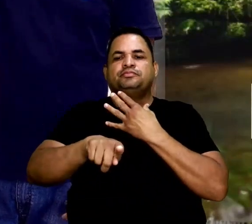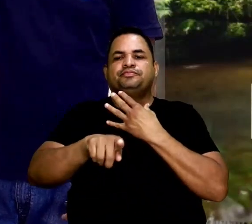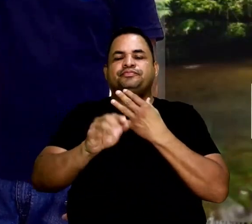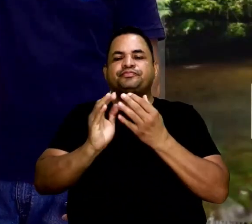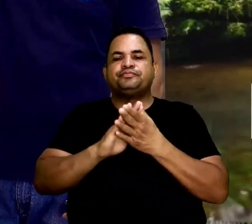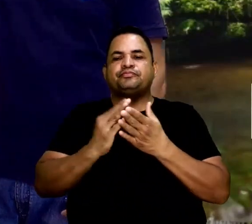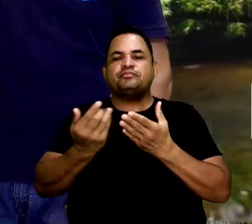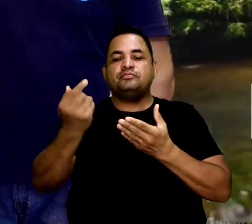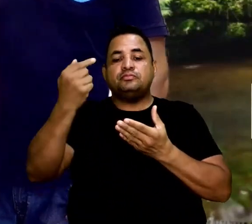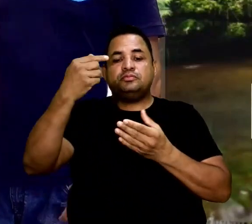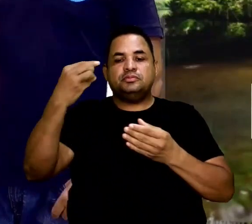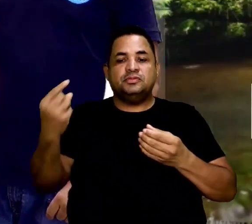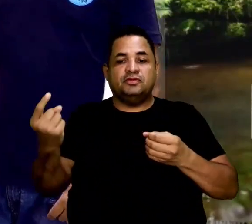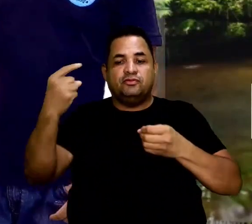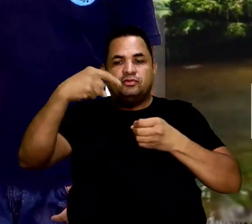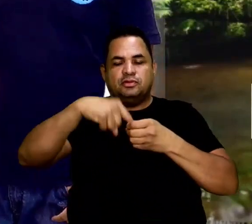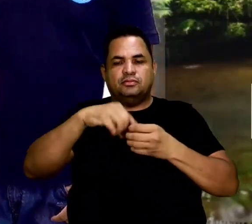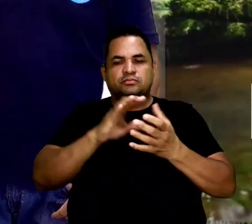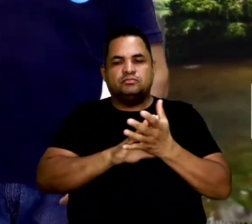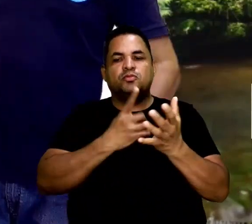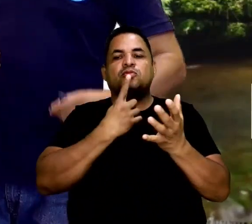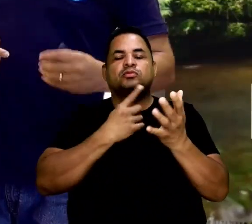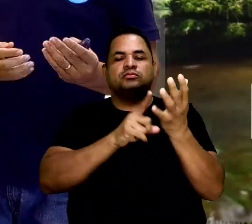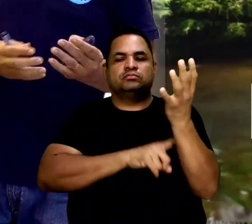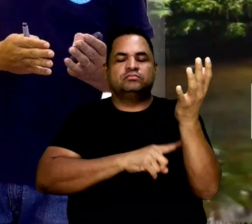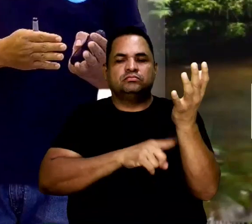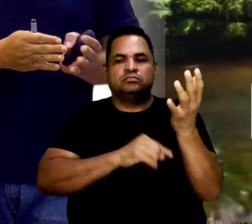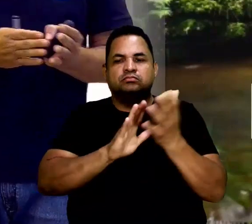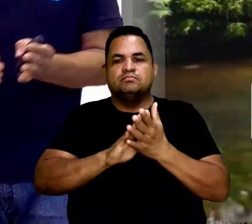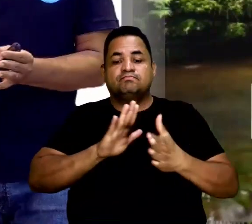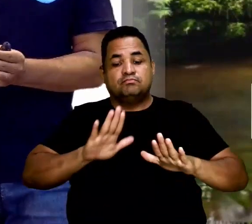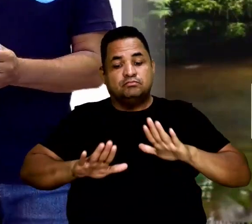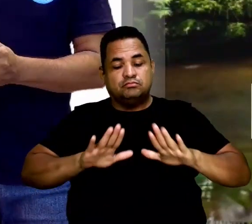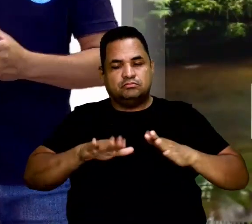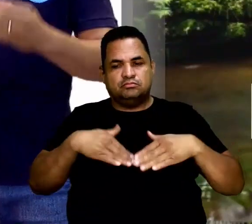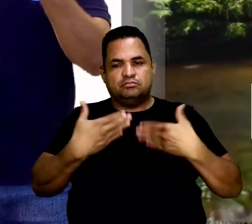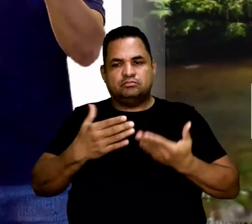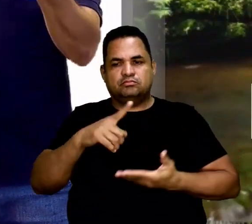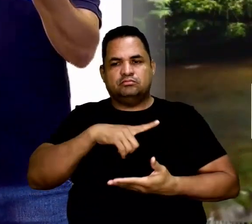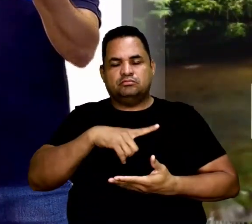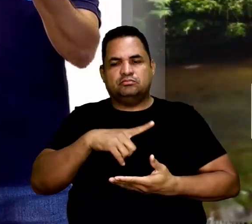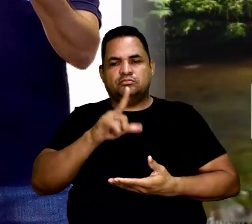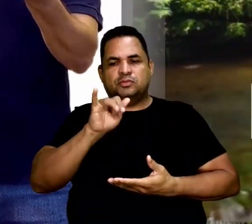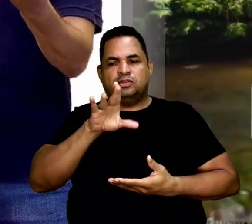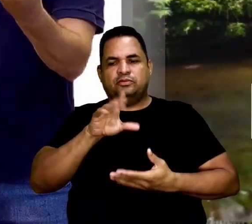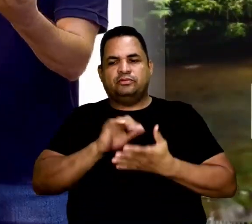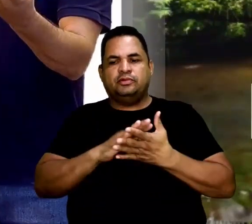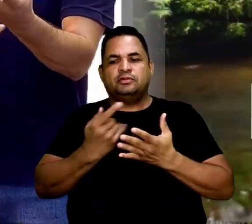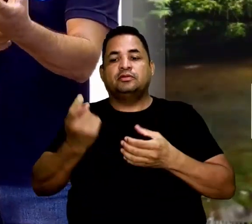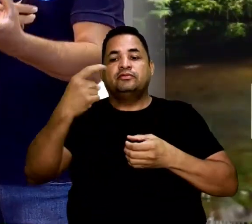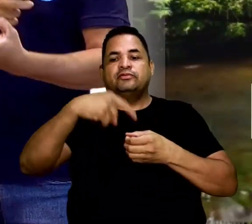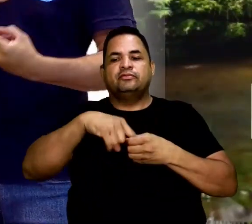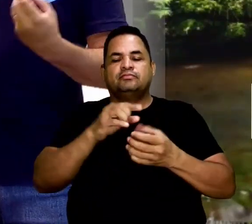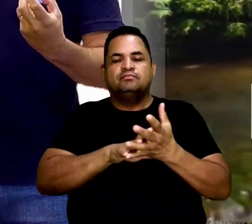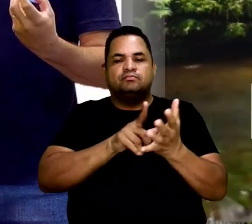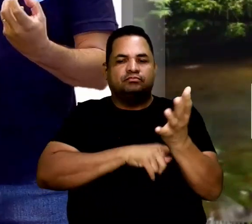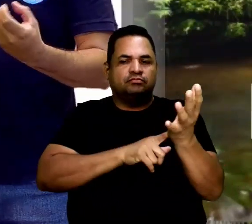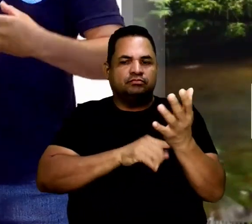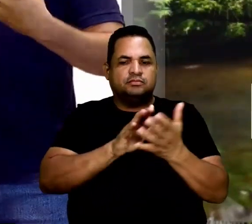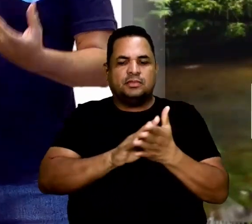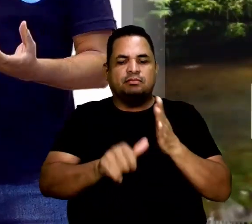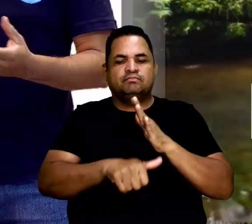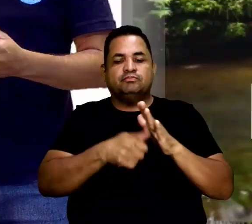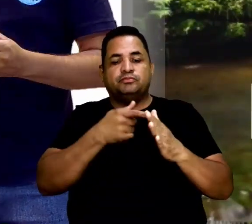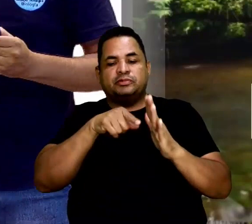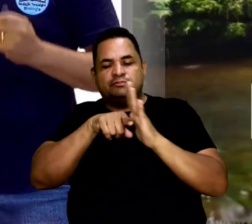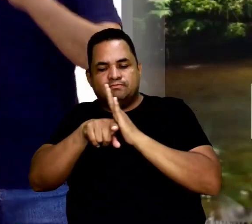jogar para o sangue essas células de defesa, entendeu? Então, dependendo do que tiver na linfa, ele vai devolver para o sangue, mas ele vai primeiro fazer uma análise,